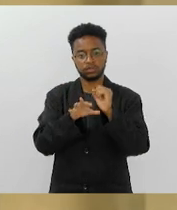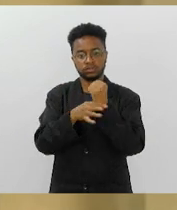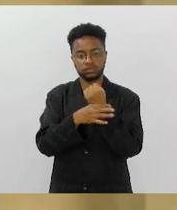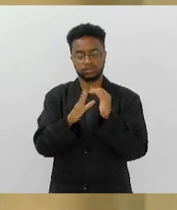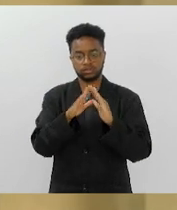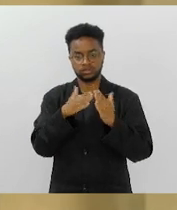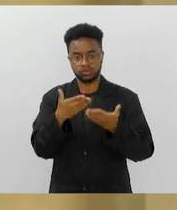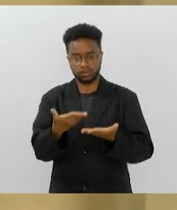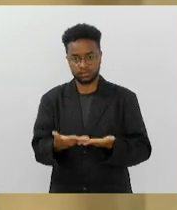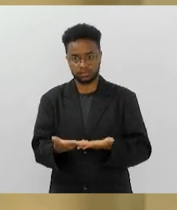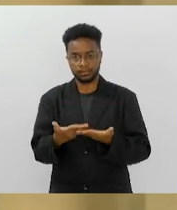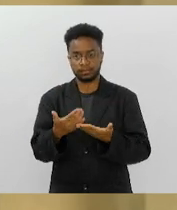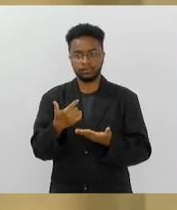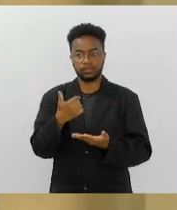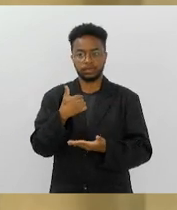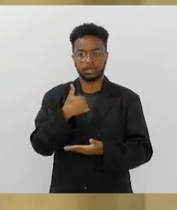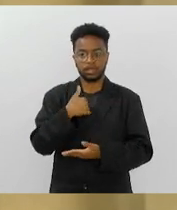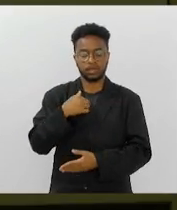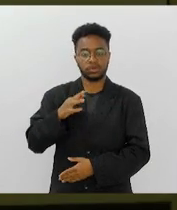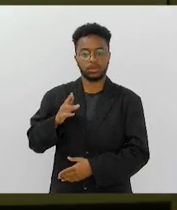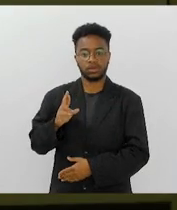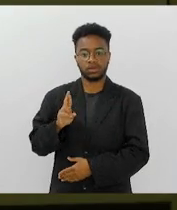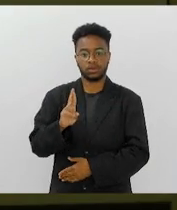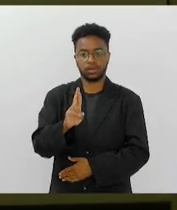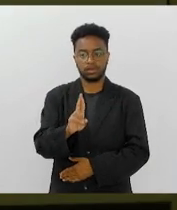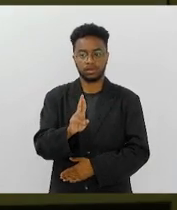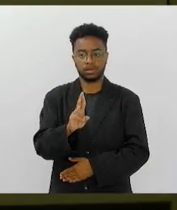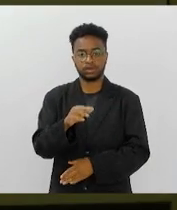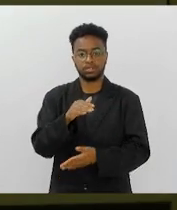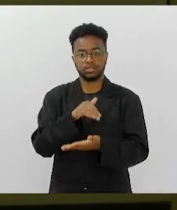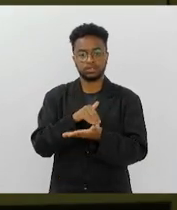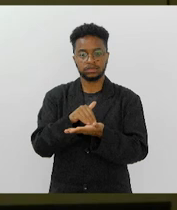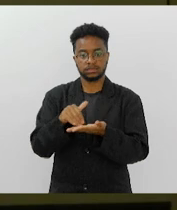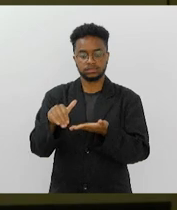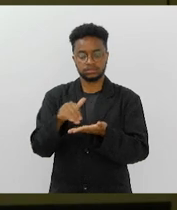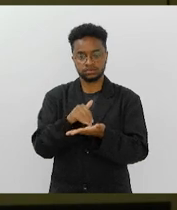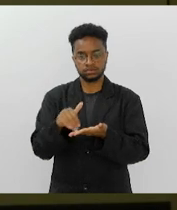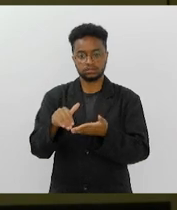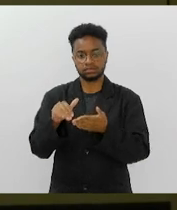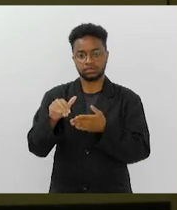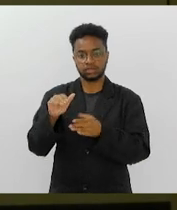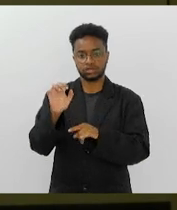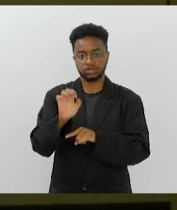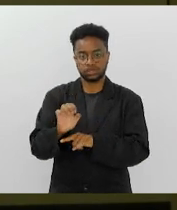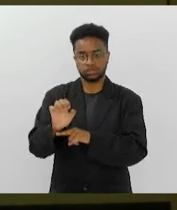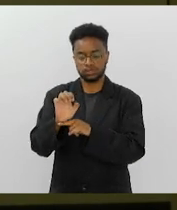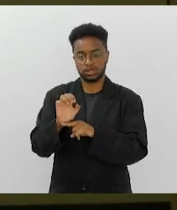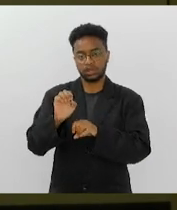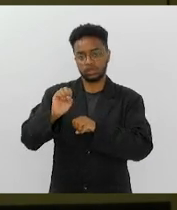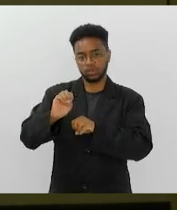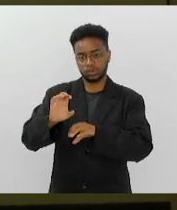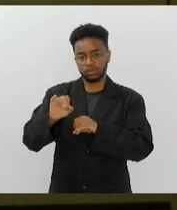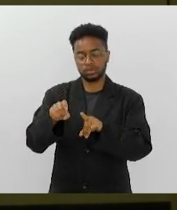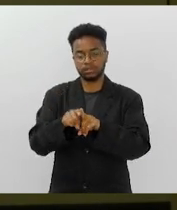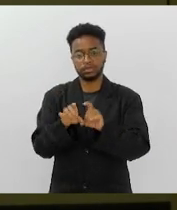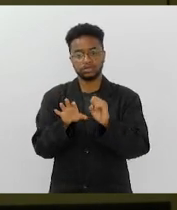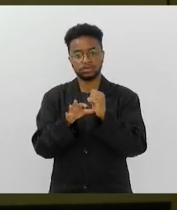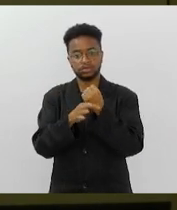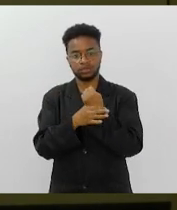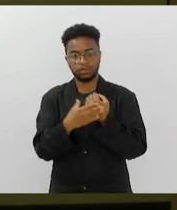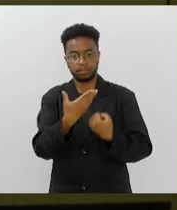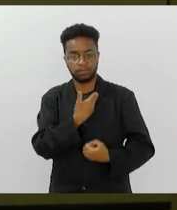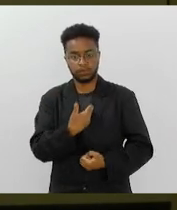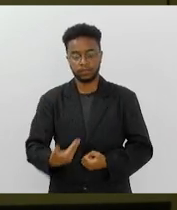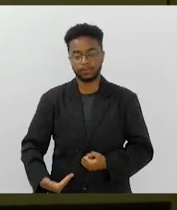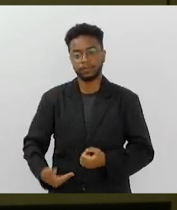sei que quem está representando os secretários de Estado de Educação e Segurança Pública precisam, às vezes, conversar